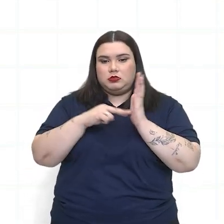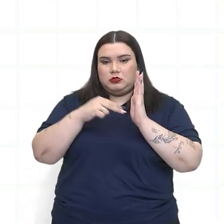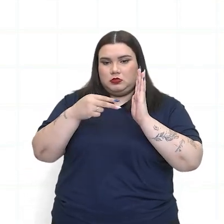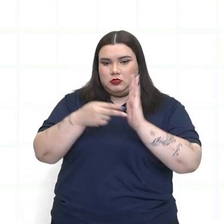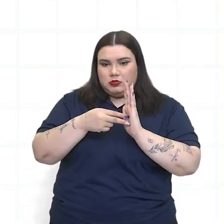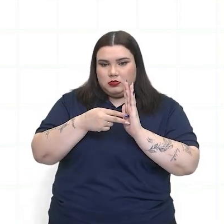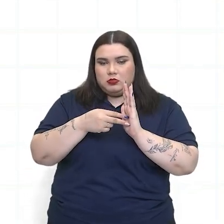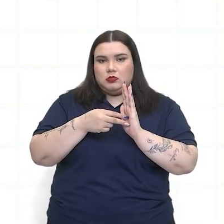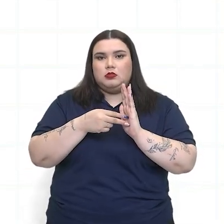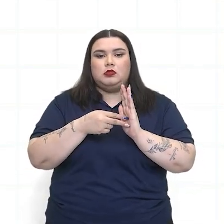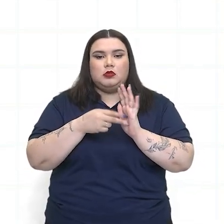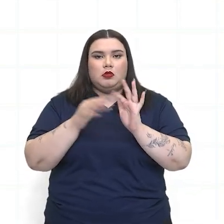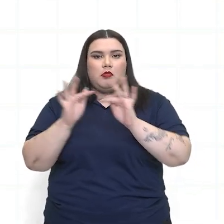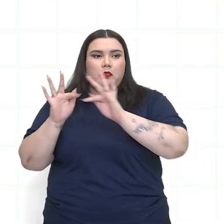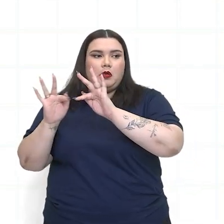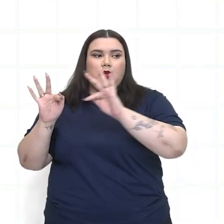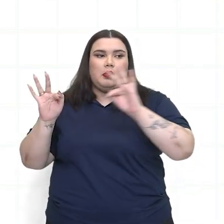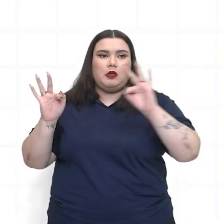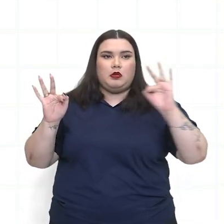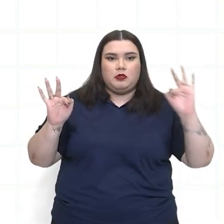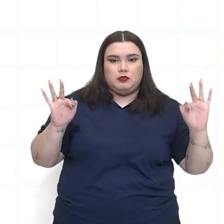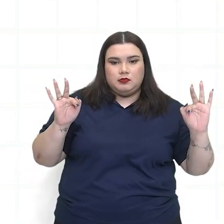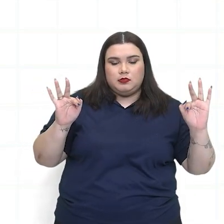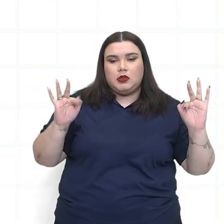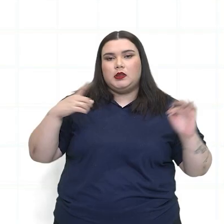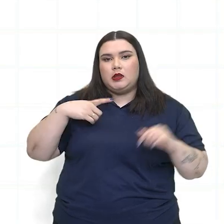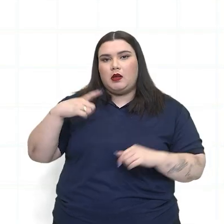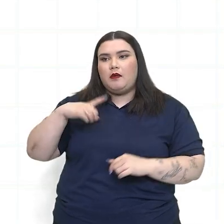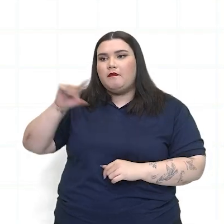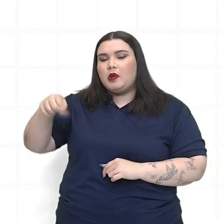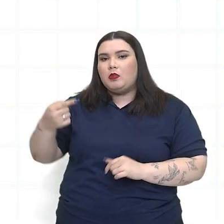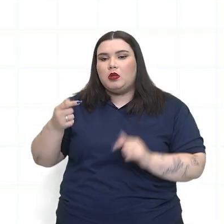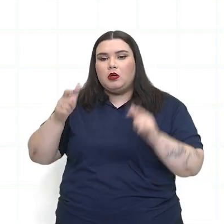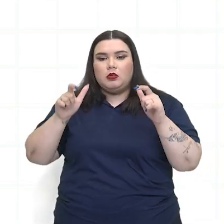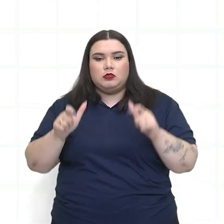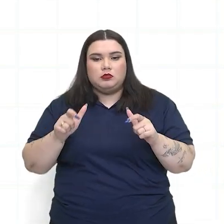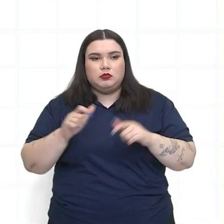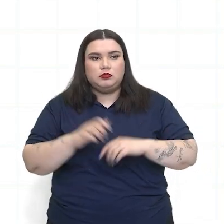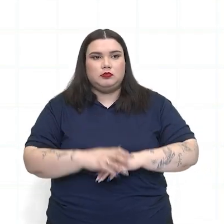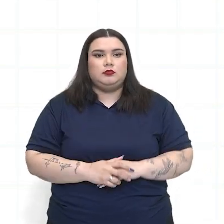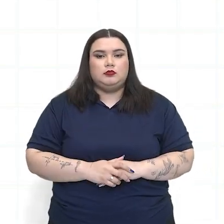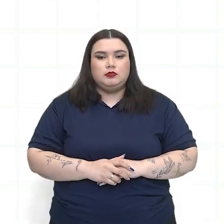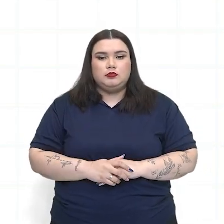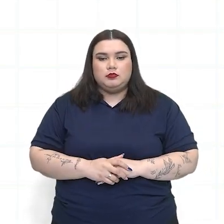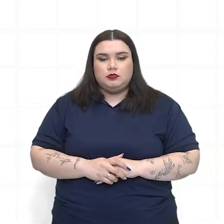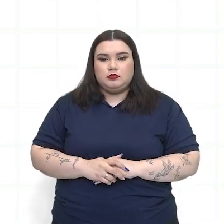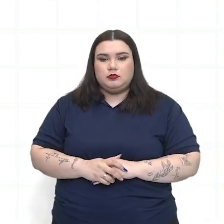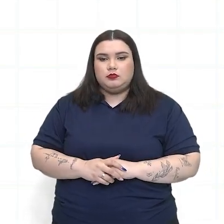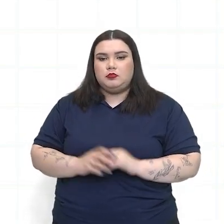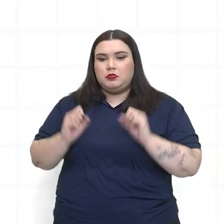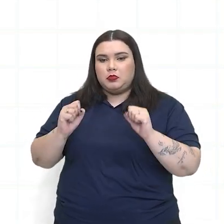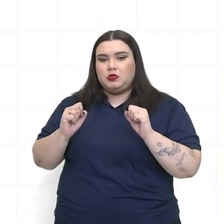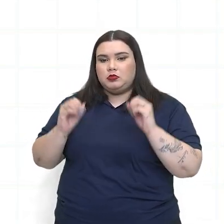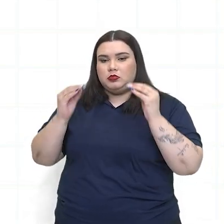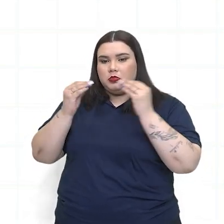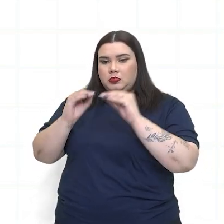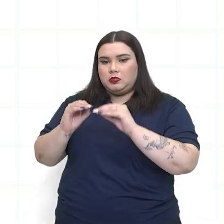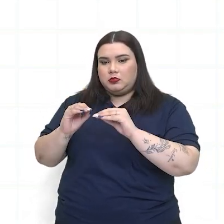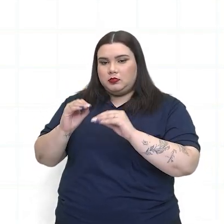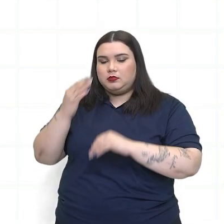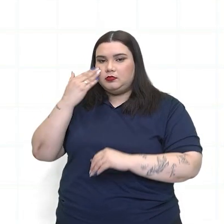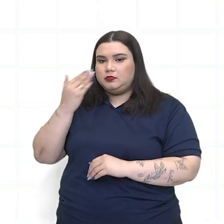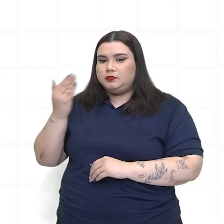certo? Deixei o bolo na geladeira para ela, não para você. Veja, aqui cabe uma vírgula, bem